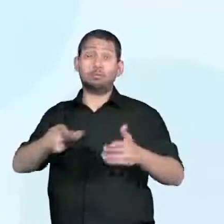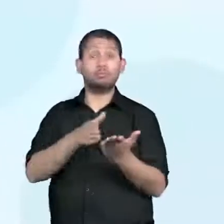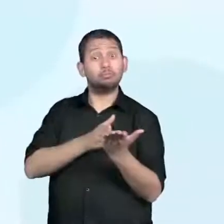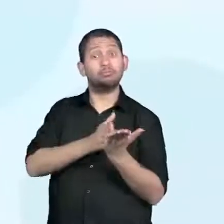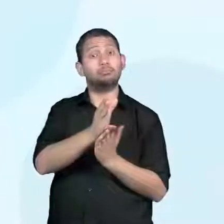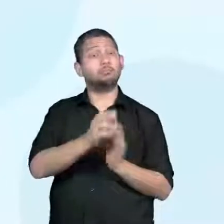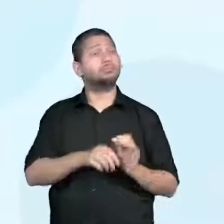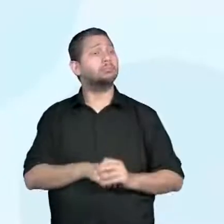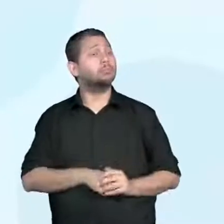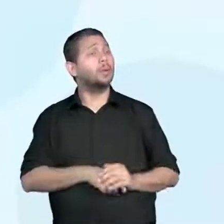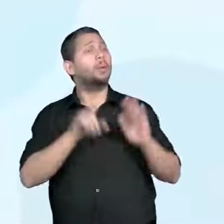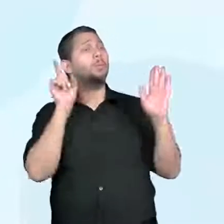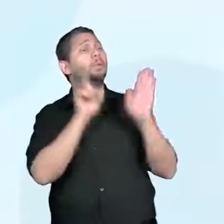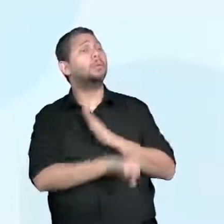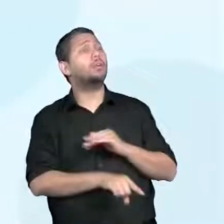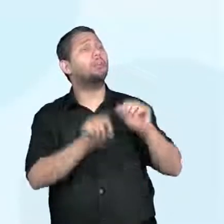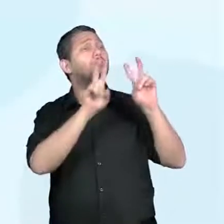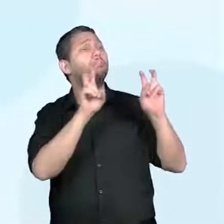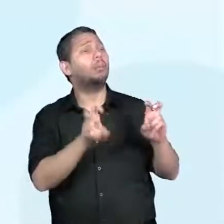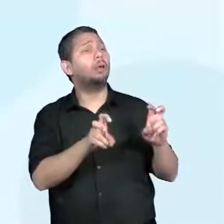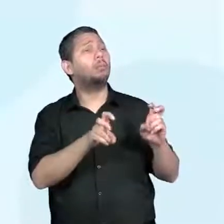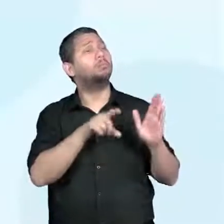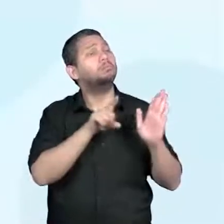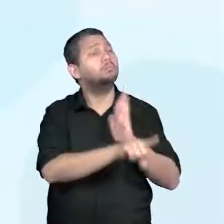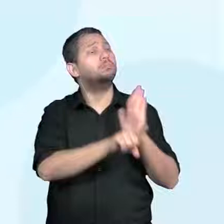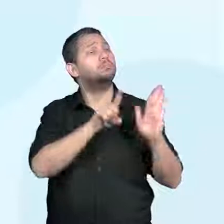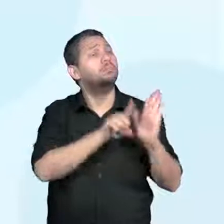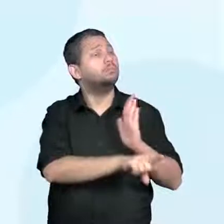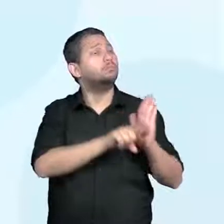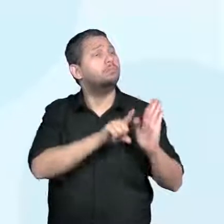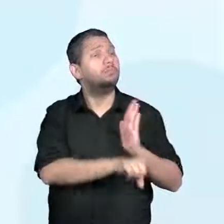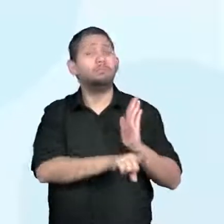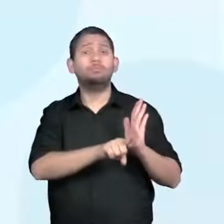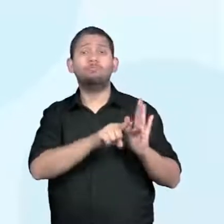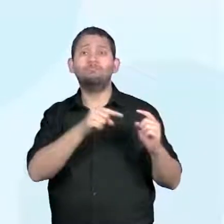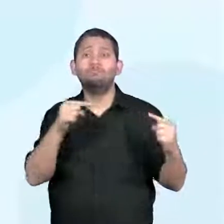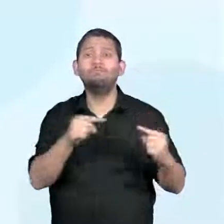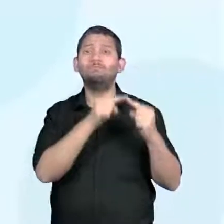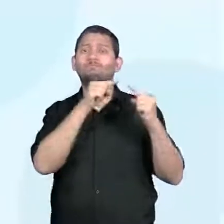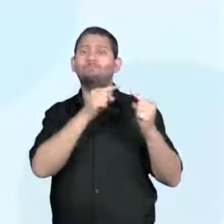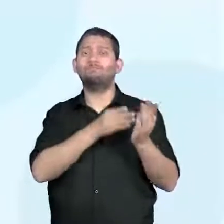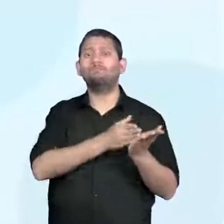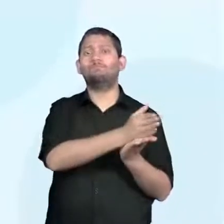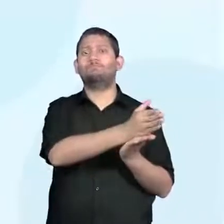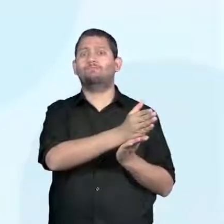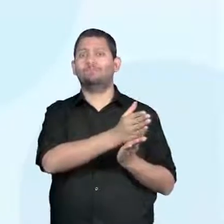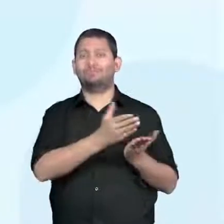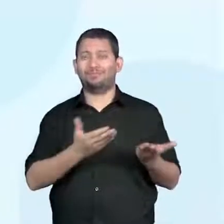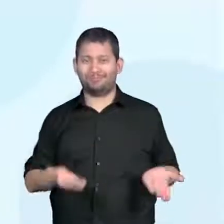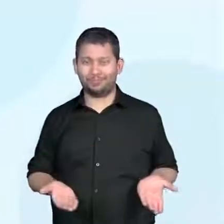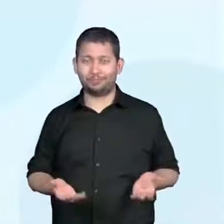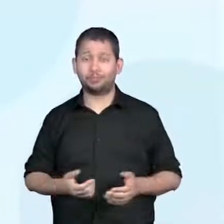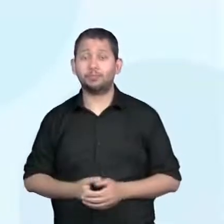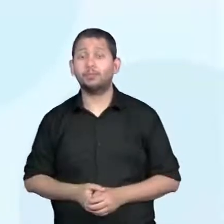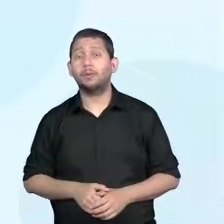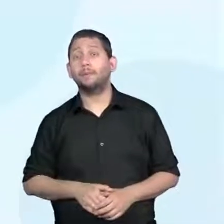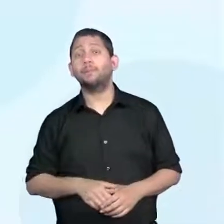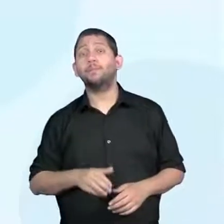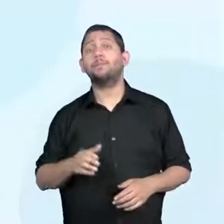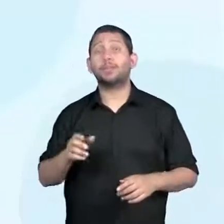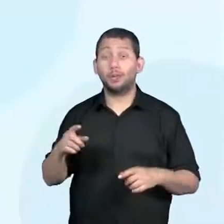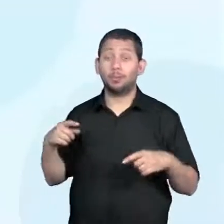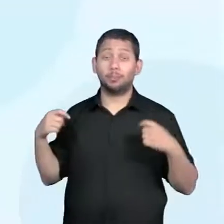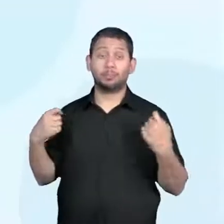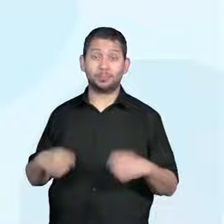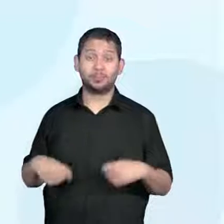um objetivo com as perguntas. Então, primeiro eu tenho que pensar o que eu quero. Exato. Então, para isso, professor Seba, em algumas vezes eu